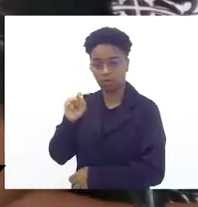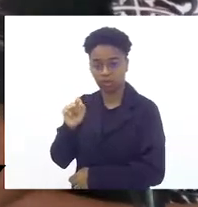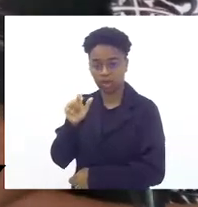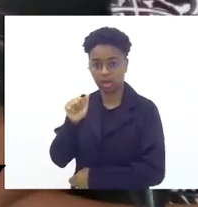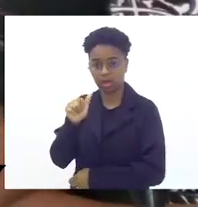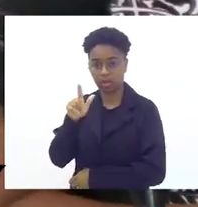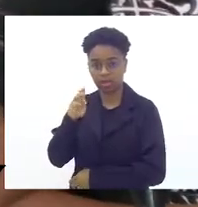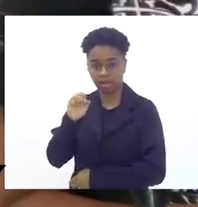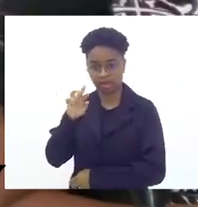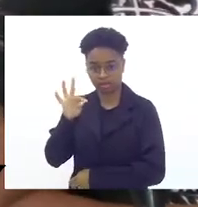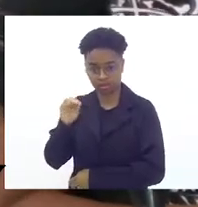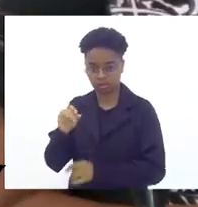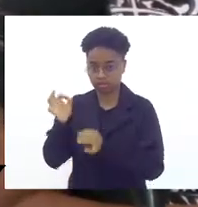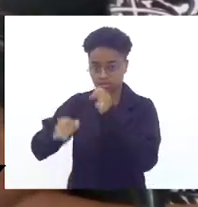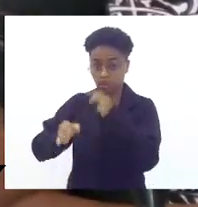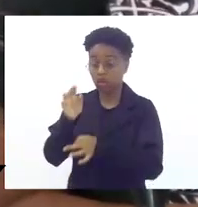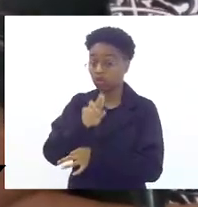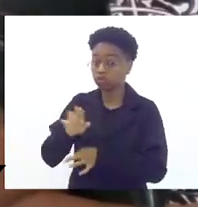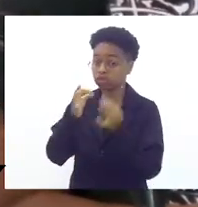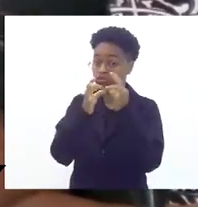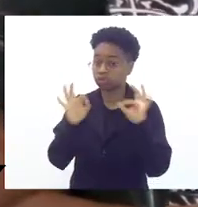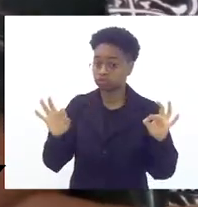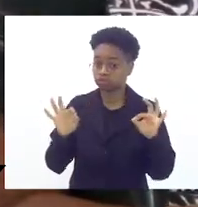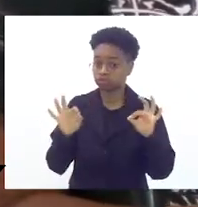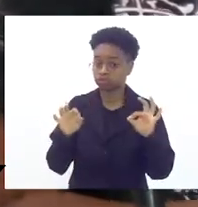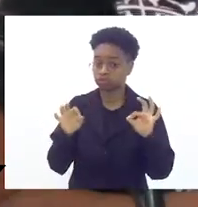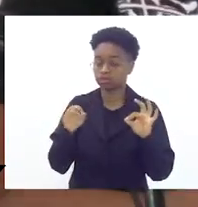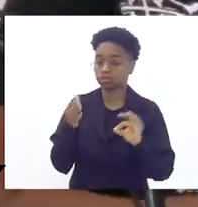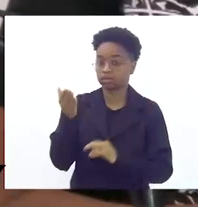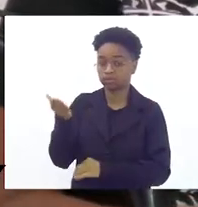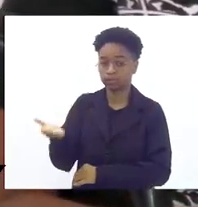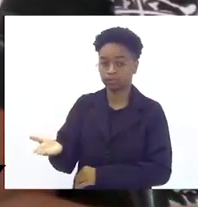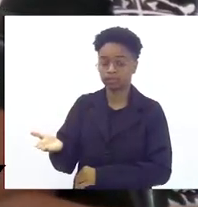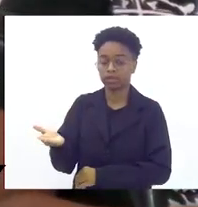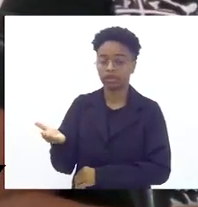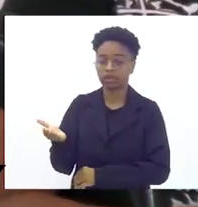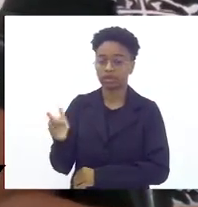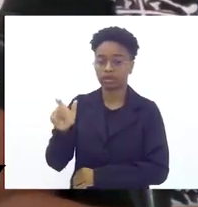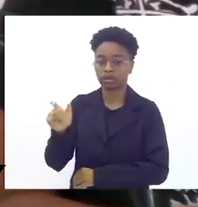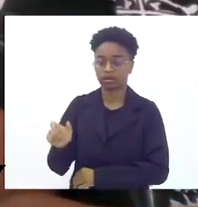usou as seguintes termos o Paulo Alberto Silva Costa foi